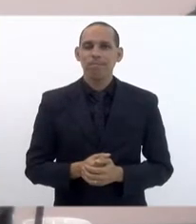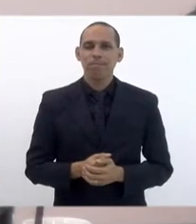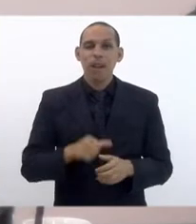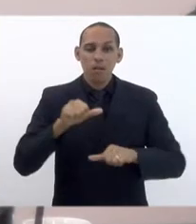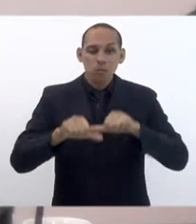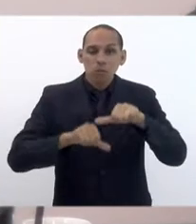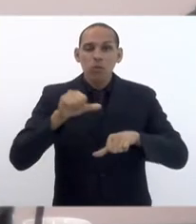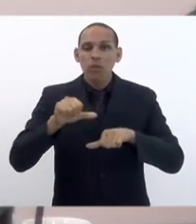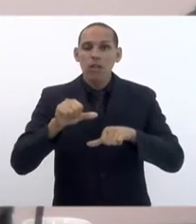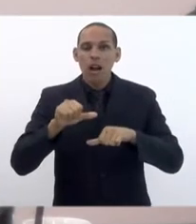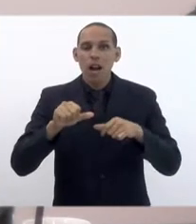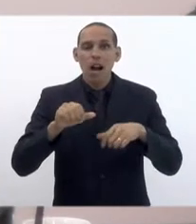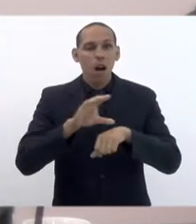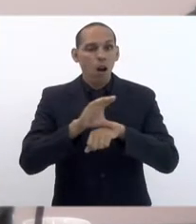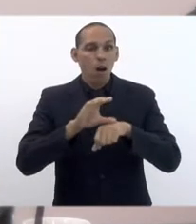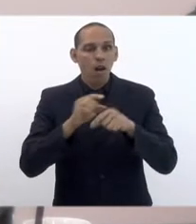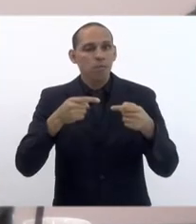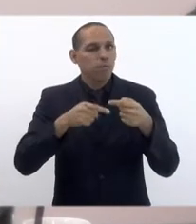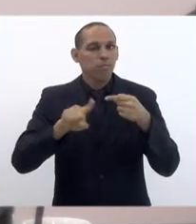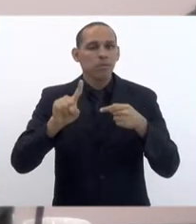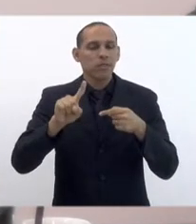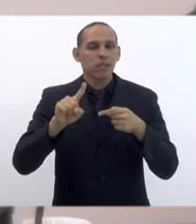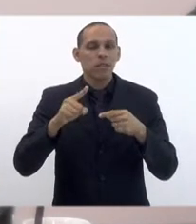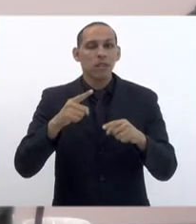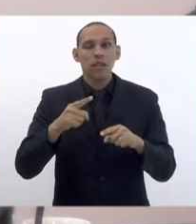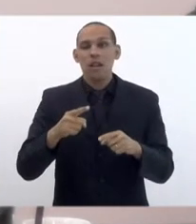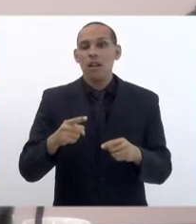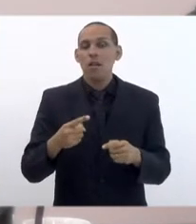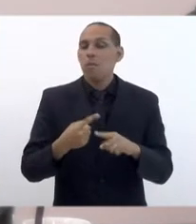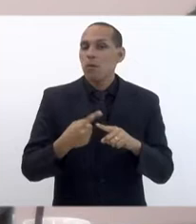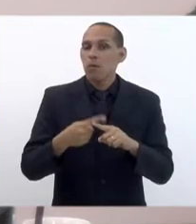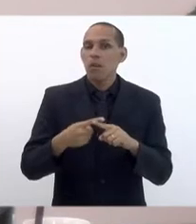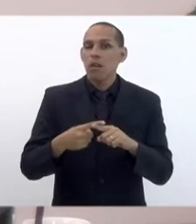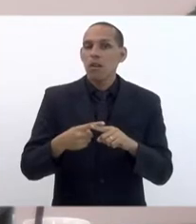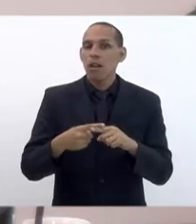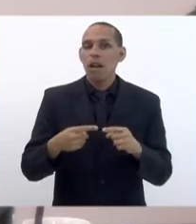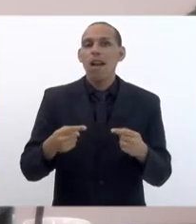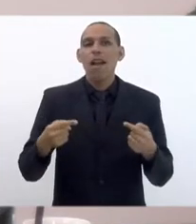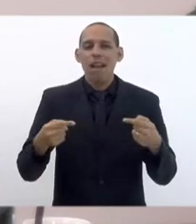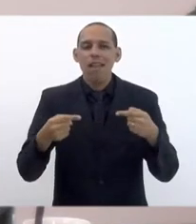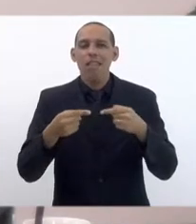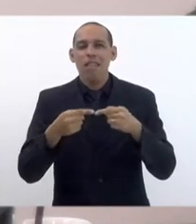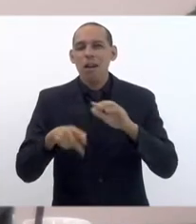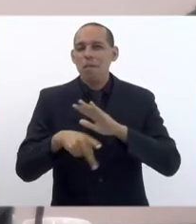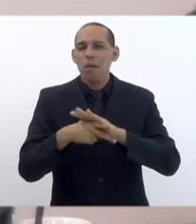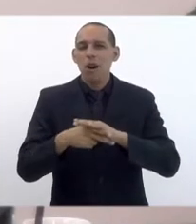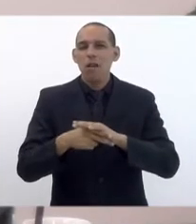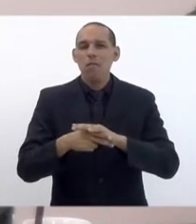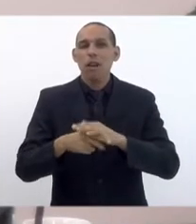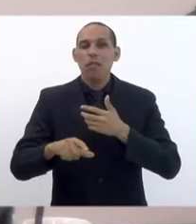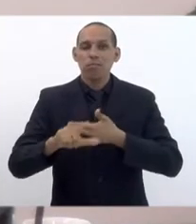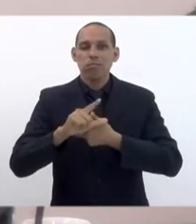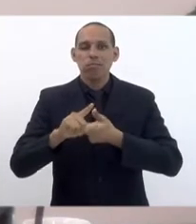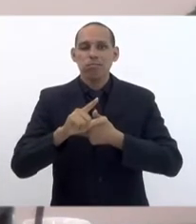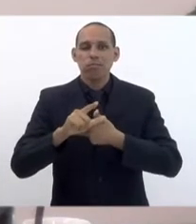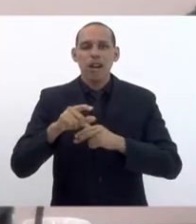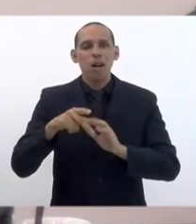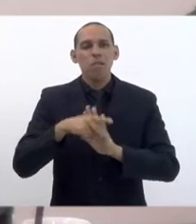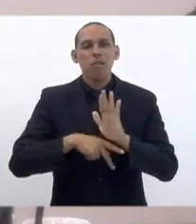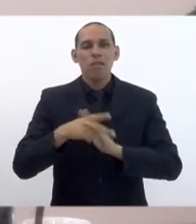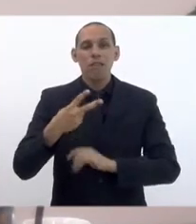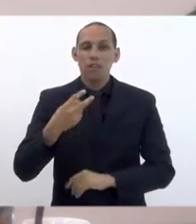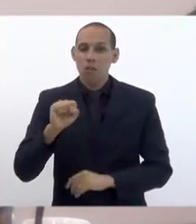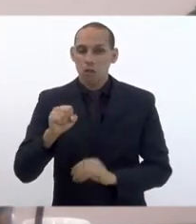mudar o parecer para inconstitucionalidade, concluindo pela transformação em indicação legislativa. Qual é o projeto? É o 28 da